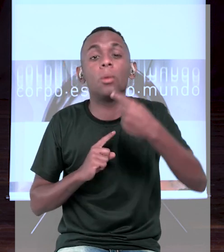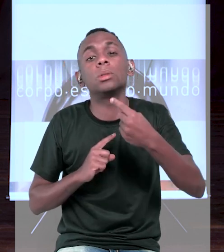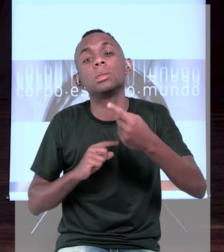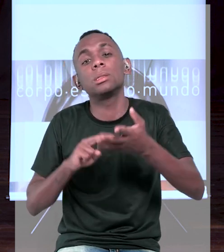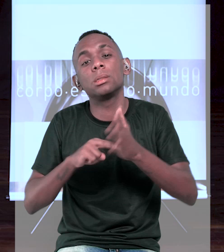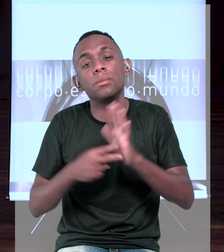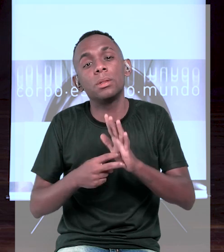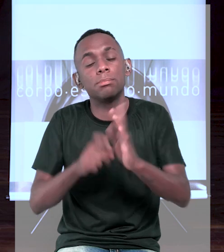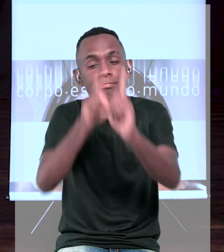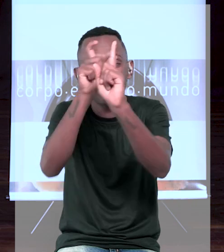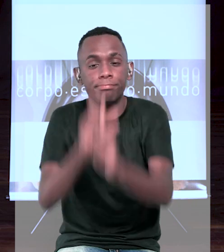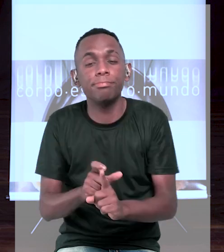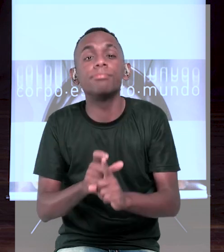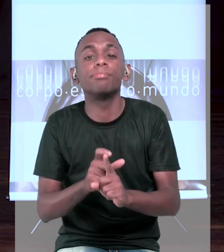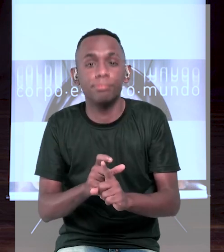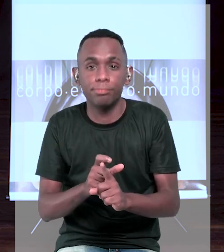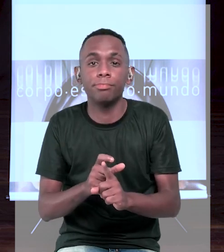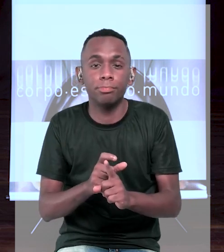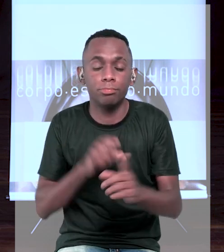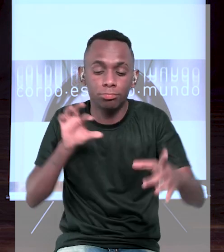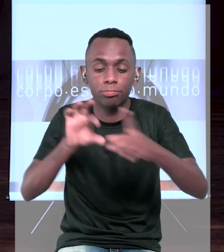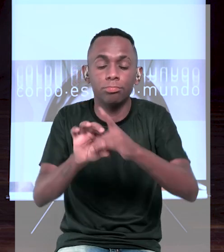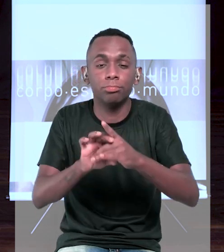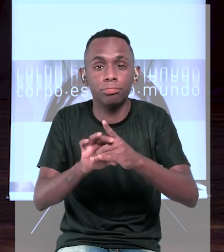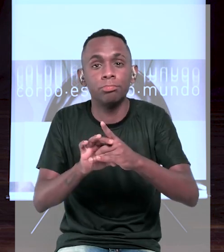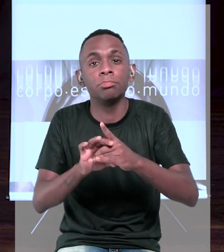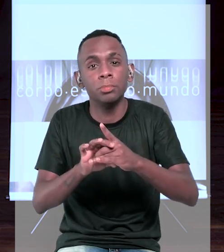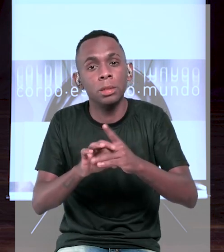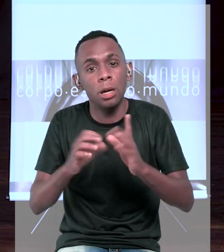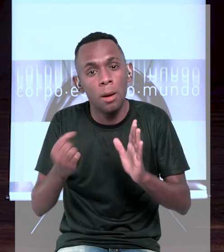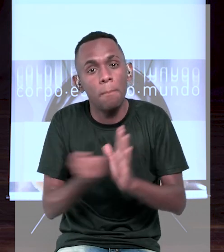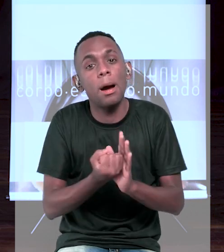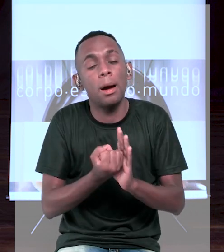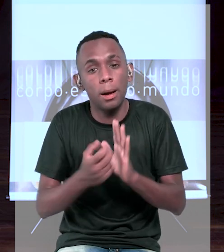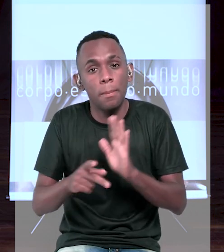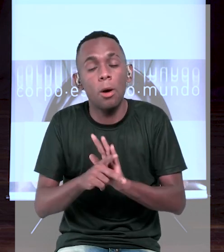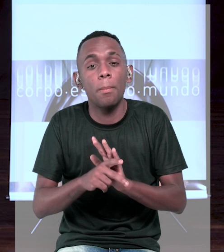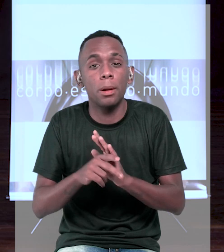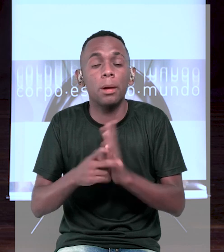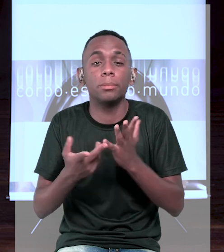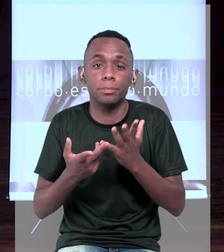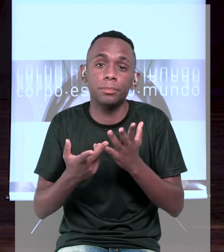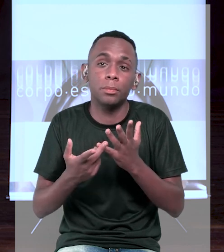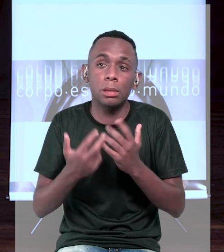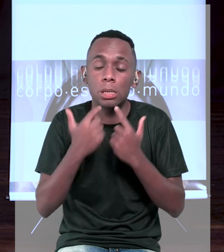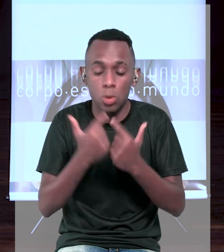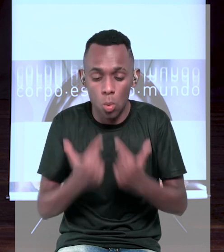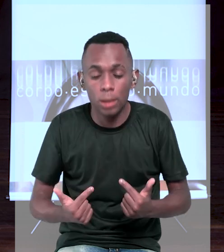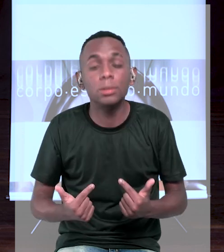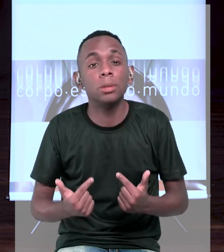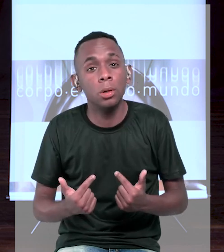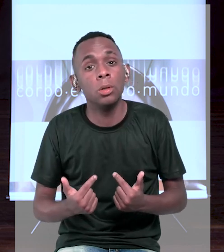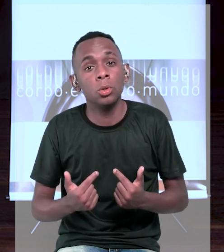Se divide e se constitui na linguagem. Simbólico de um lado da linguagem, imaginário de outro lado da linguagem,